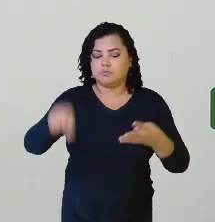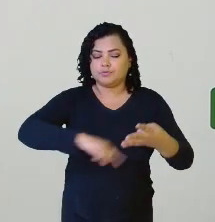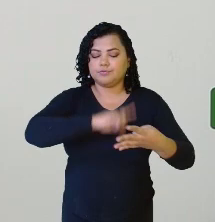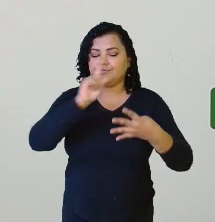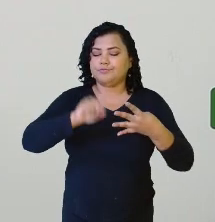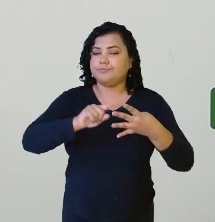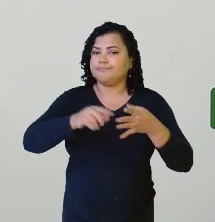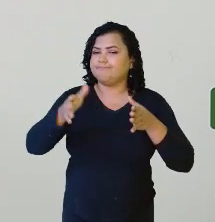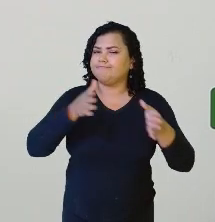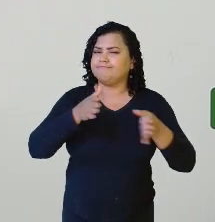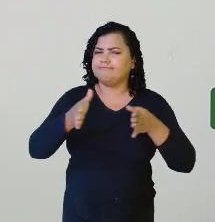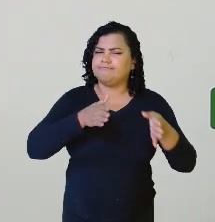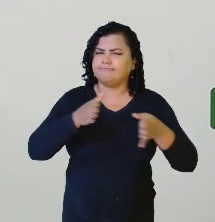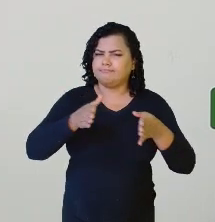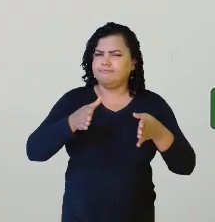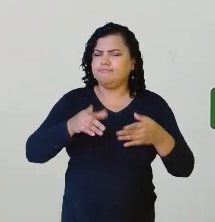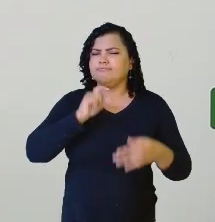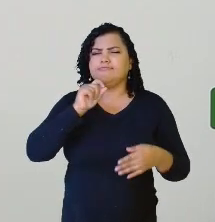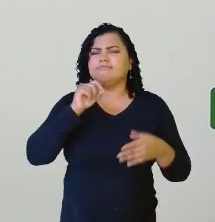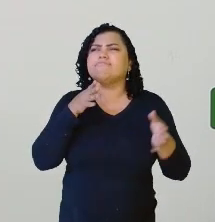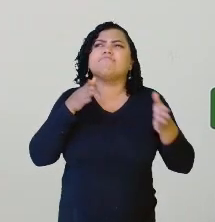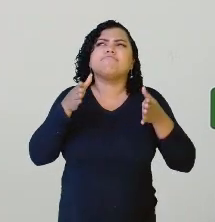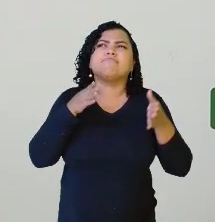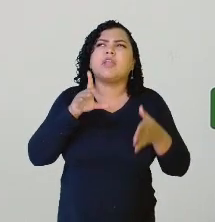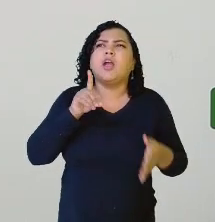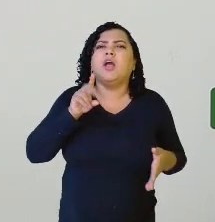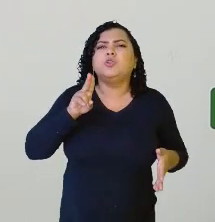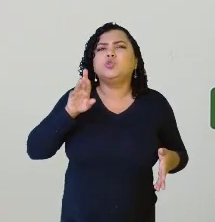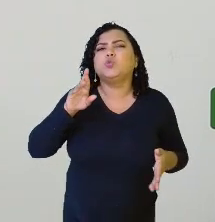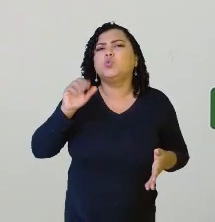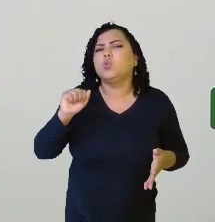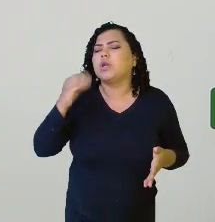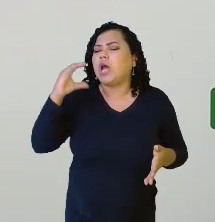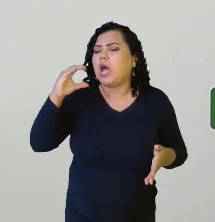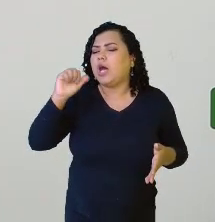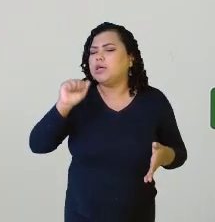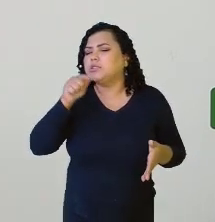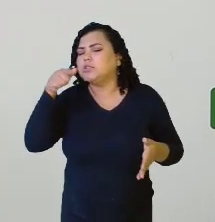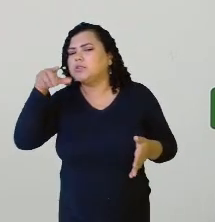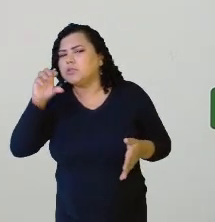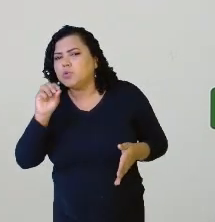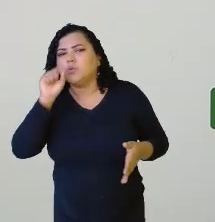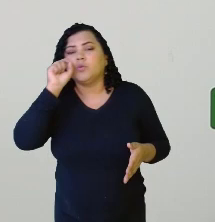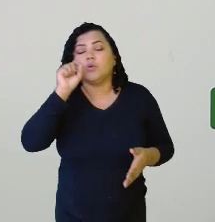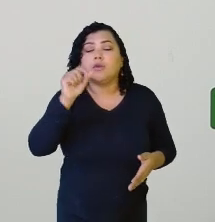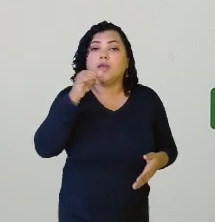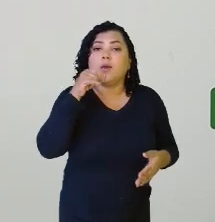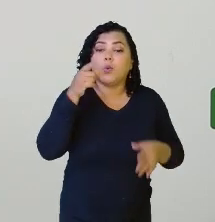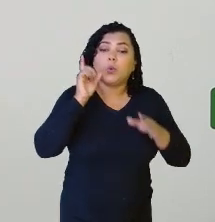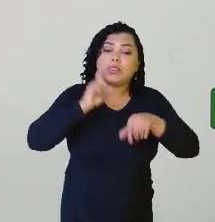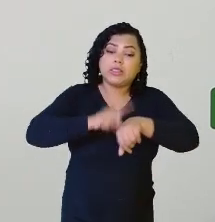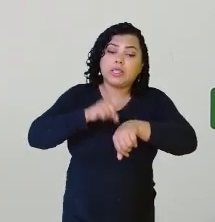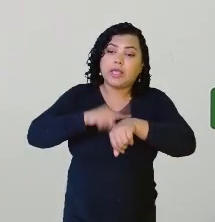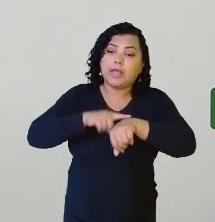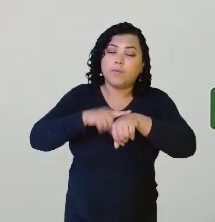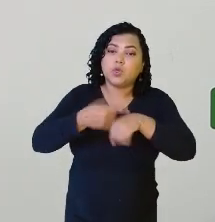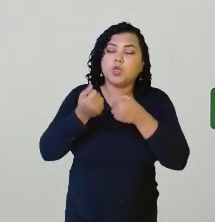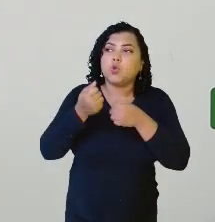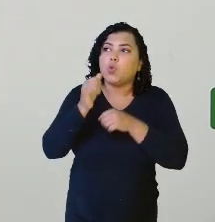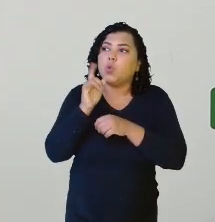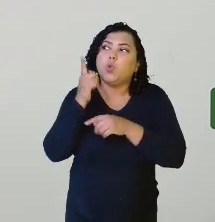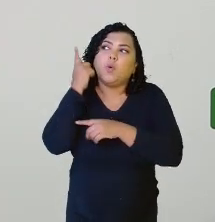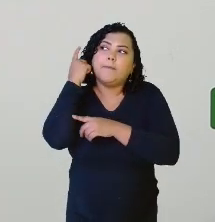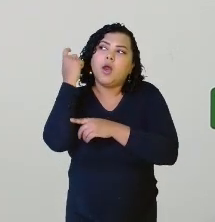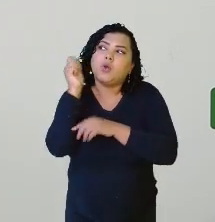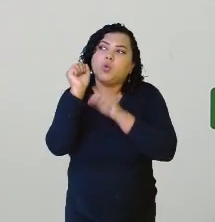propriedade do som que nós temos. O que vem a ser a duração? Como o próprio nome fala, duração é o tempo de emissão do